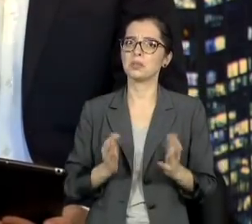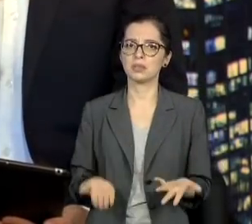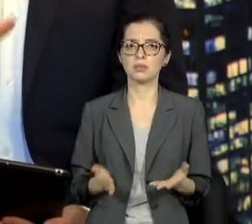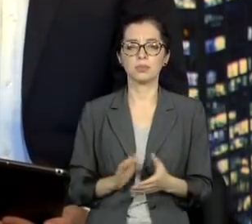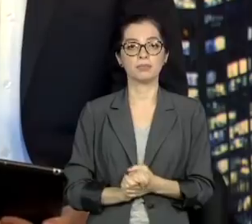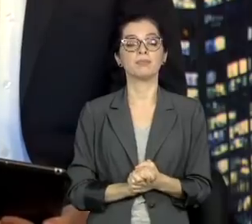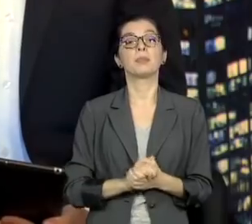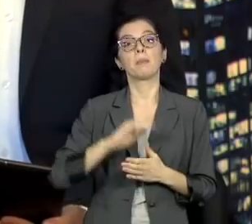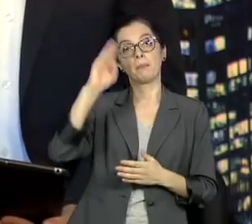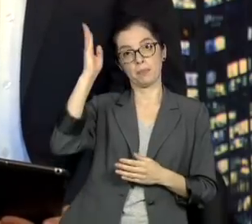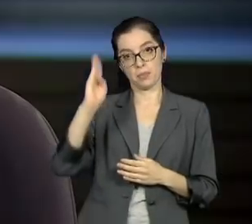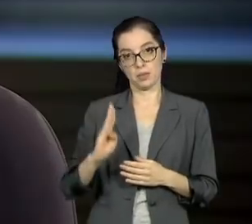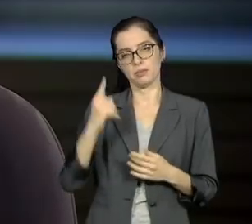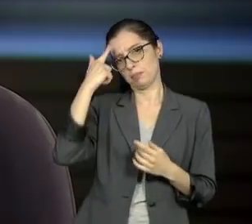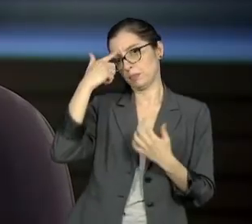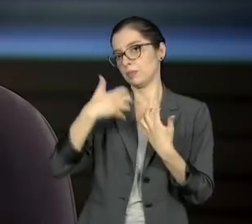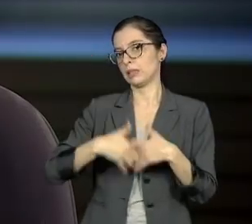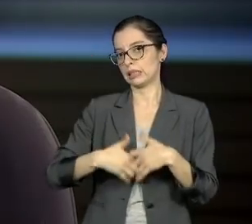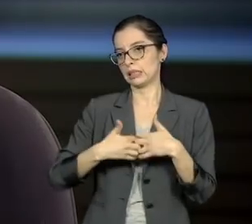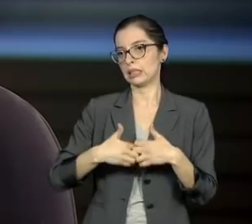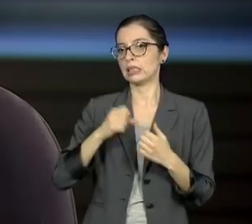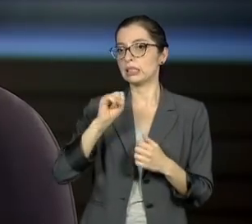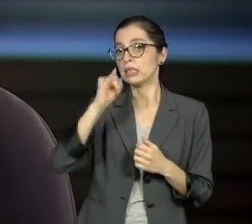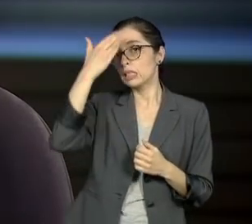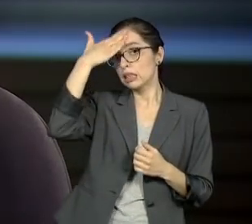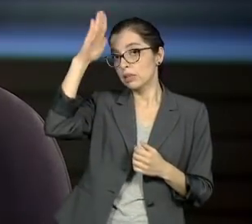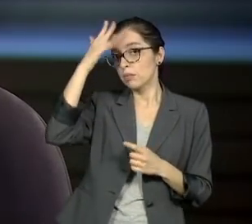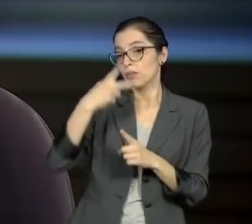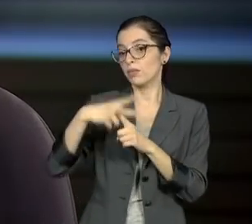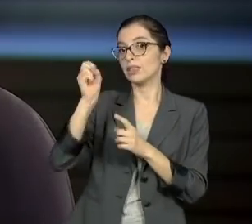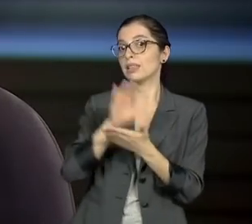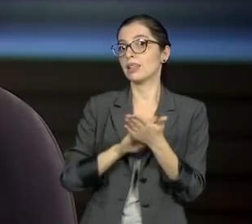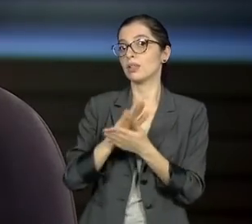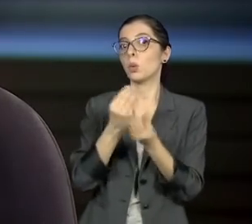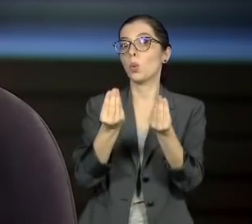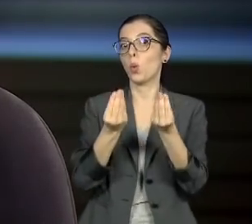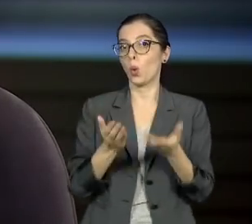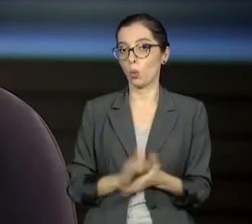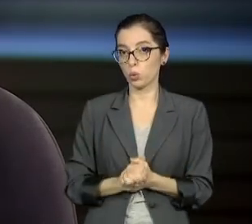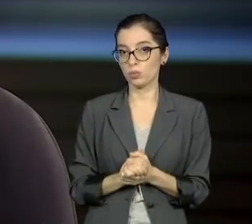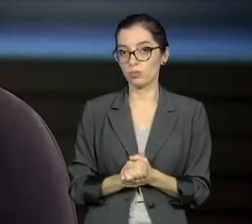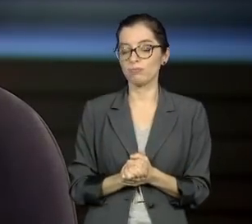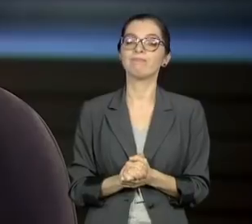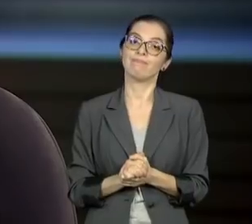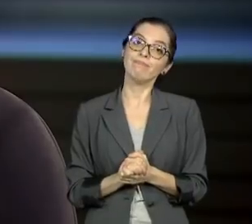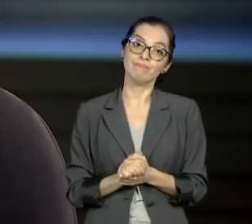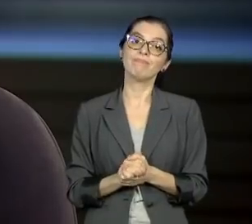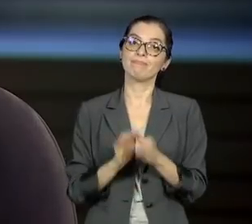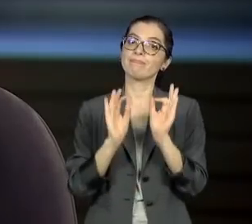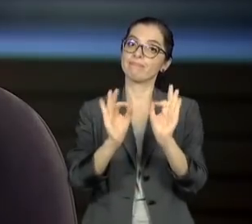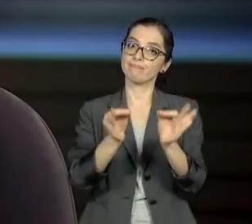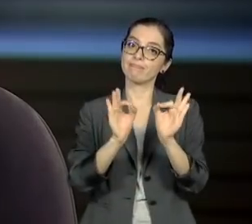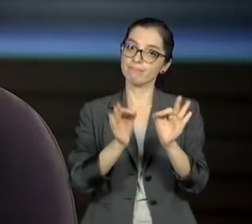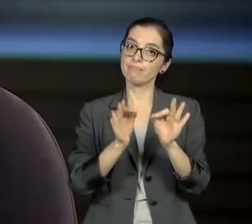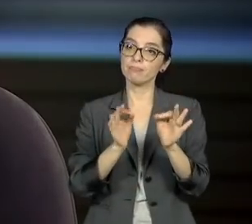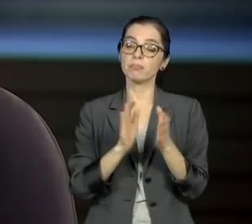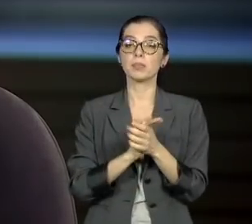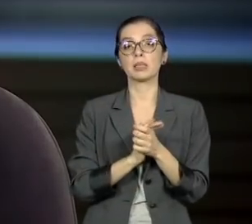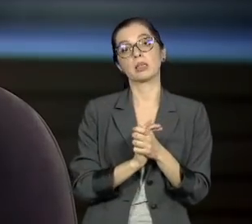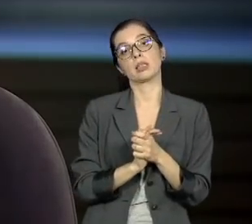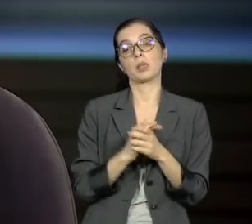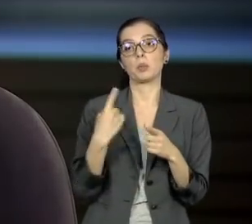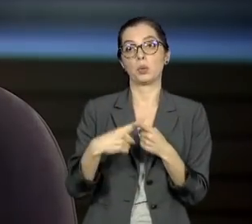se Trump não vencer, né? Exatamente, inclusive permanece o Ernesto Araújo como chanceler, alguém que jogou todas as suas